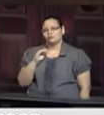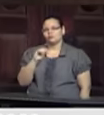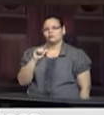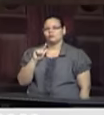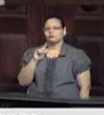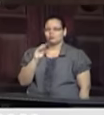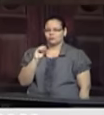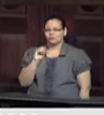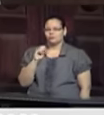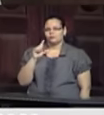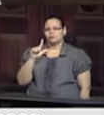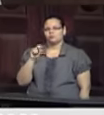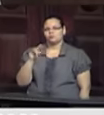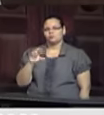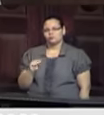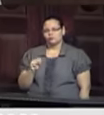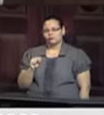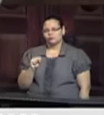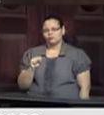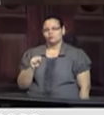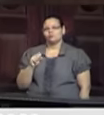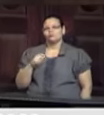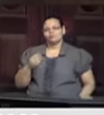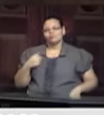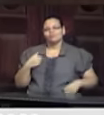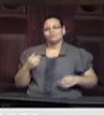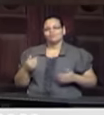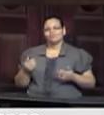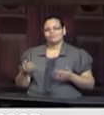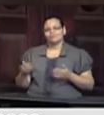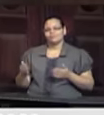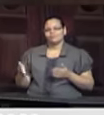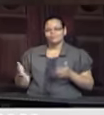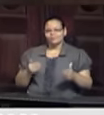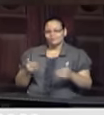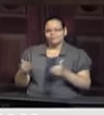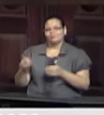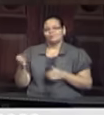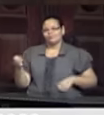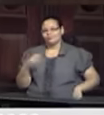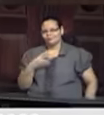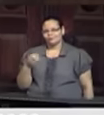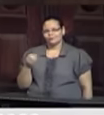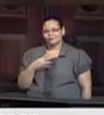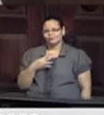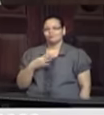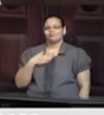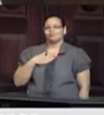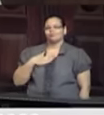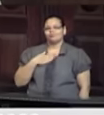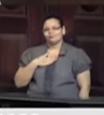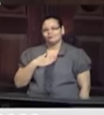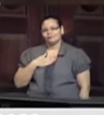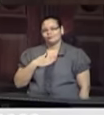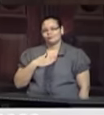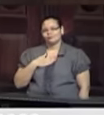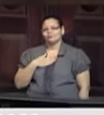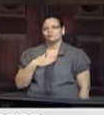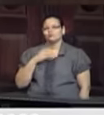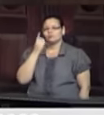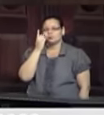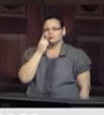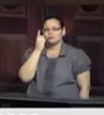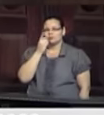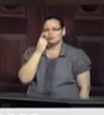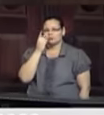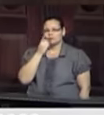Gilberto Palmares, que a gente acolhe com muito prazer,